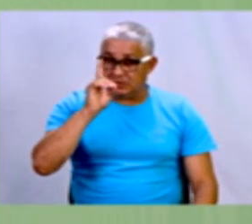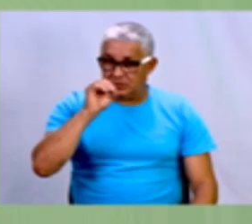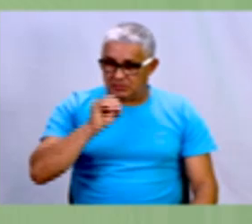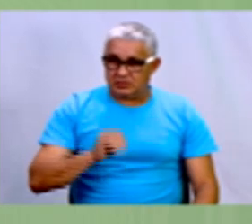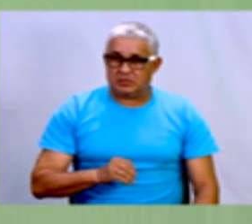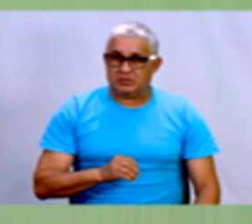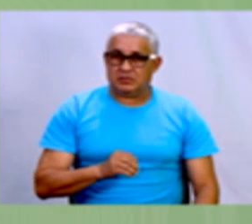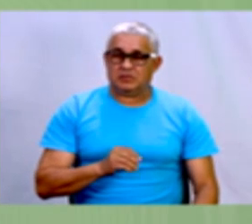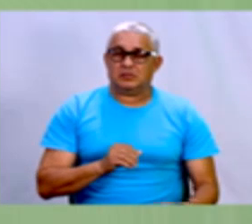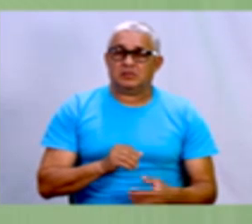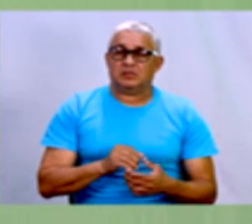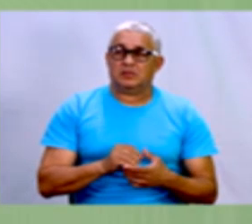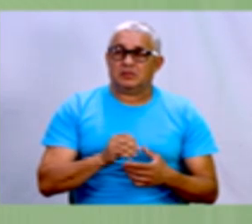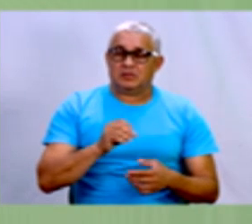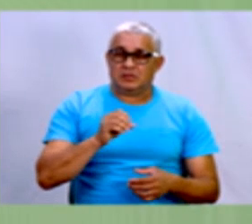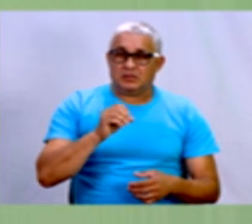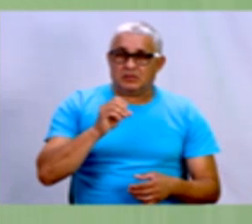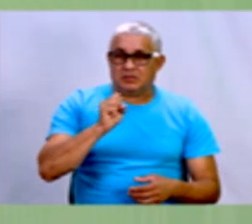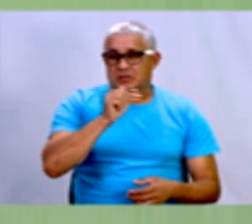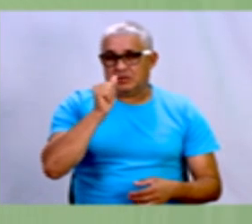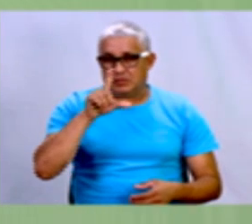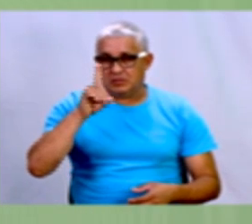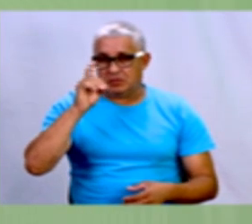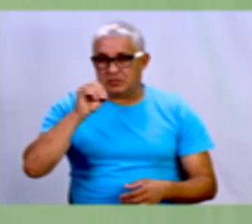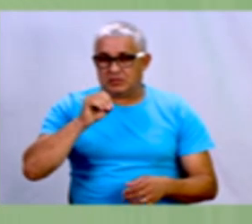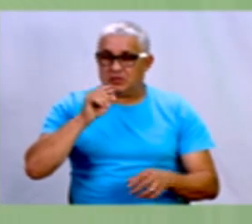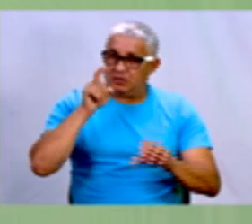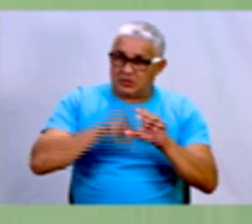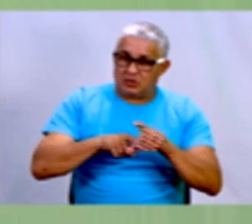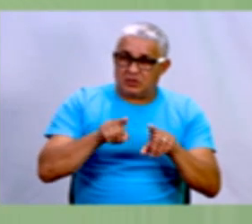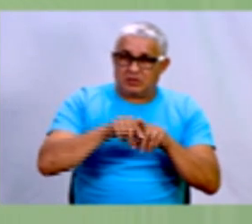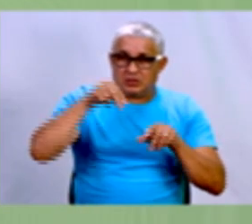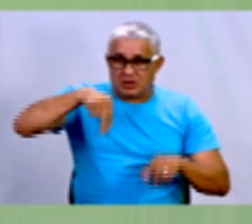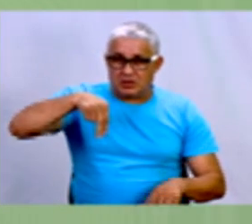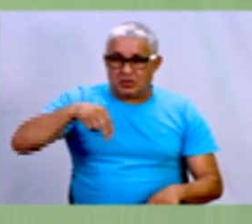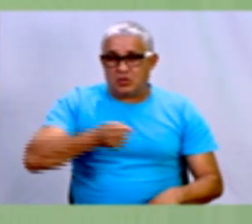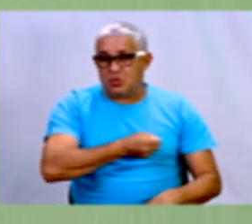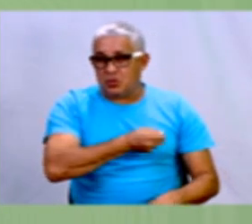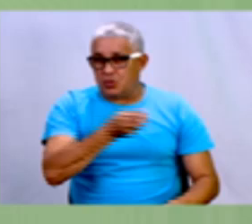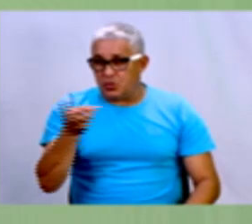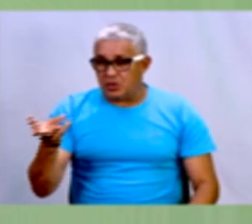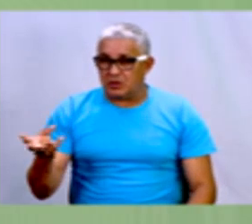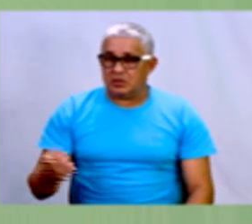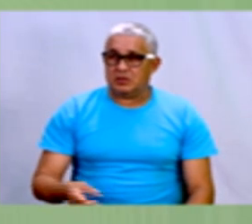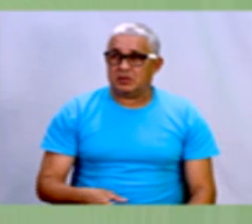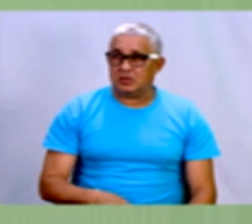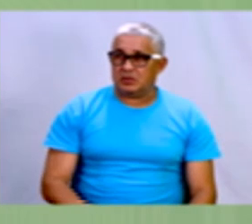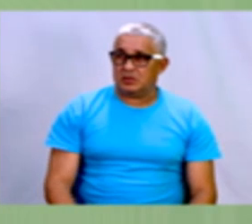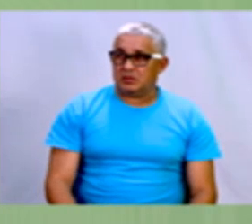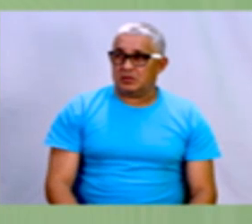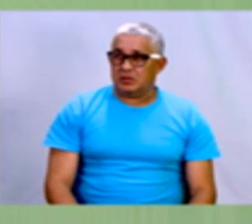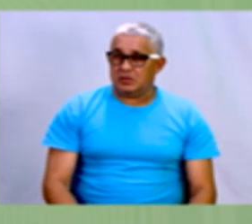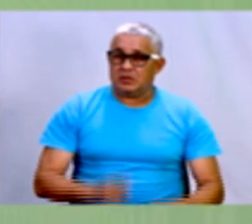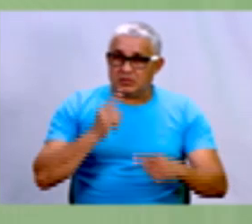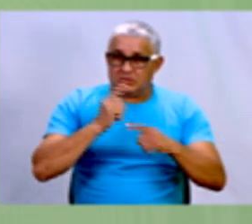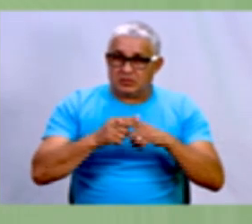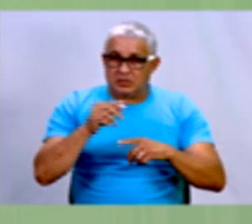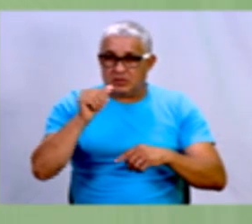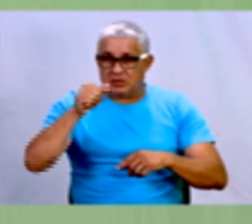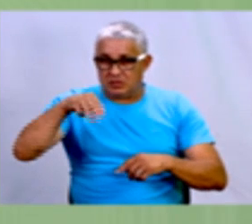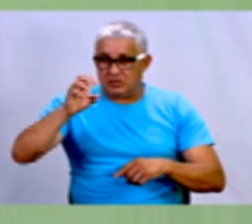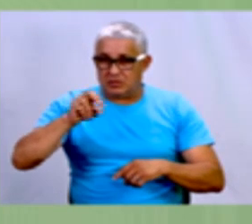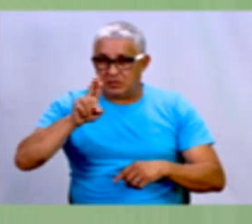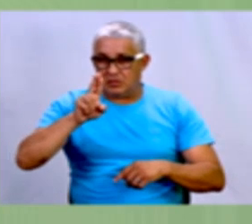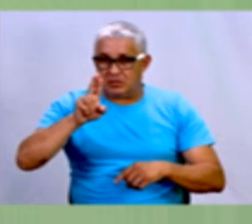amortização, saldo devedor no período 0. Aqui o N é o número de períodos, daí menos 1, vezes amortização de novo, né?